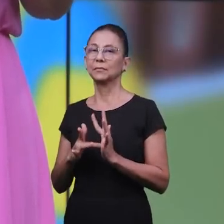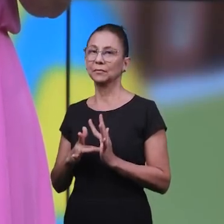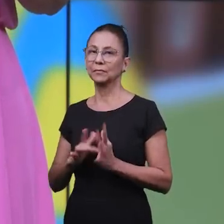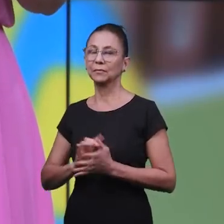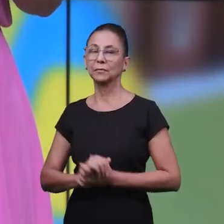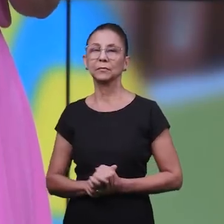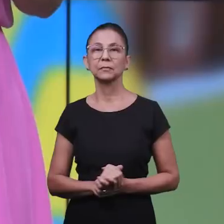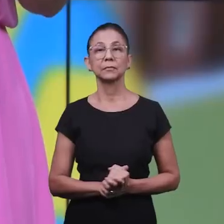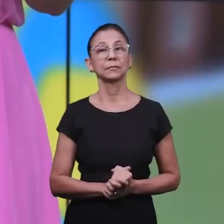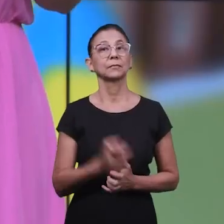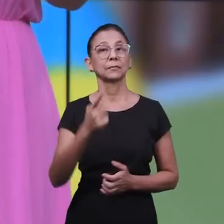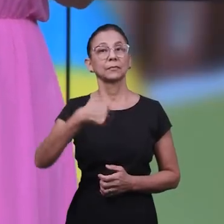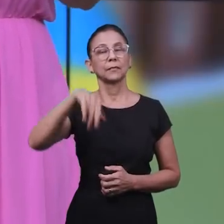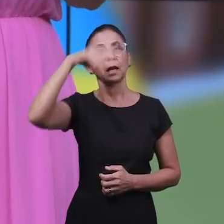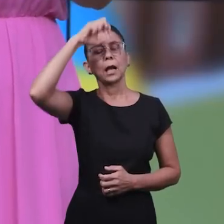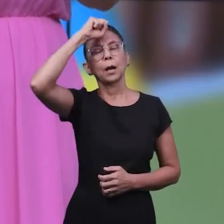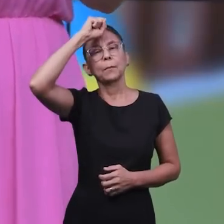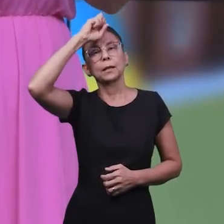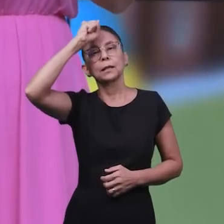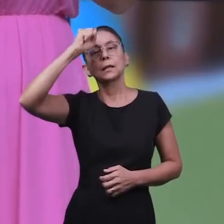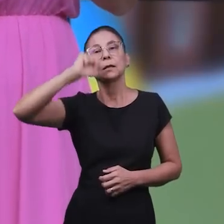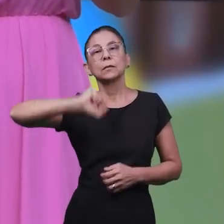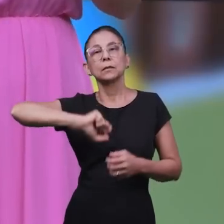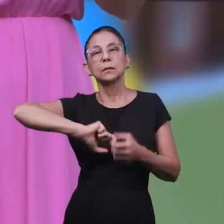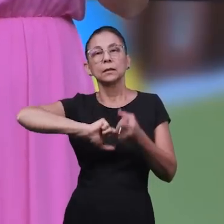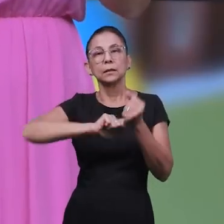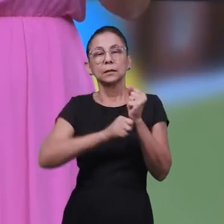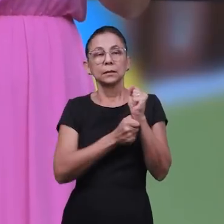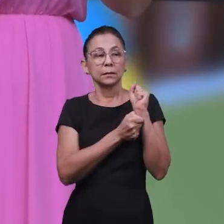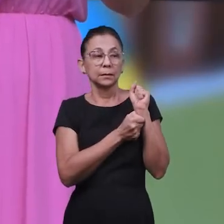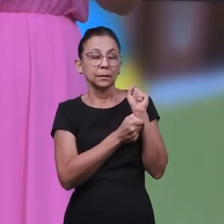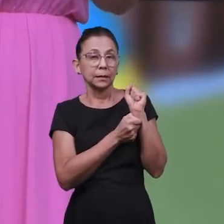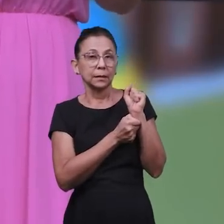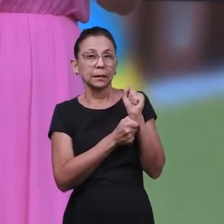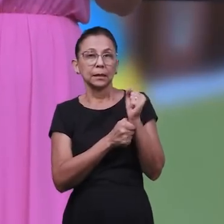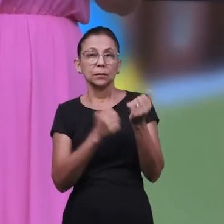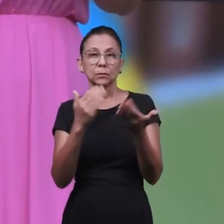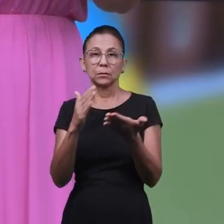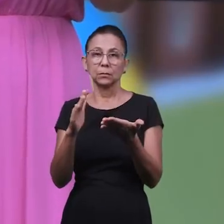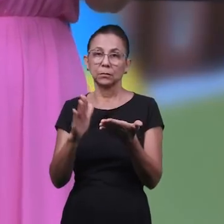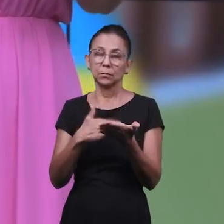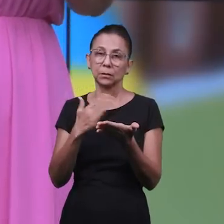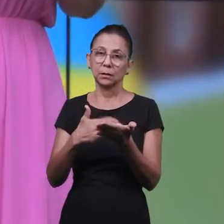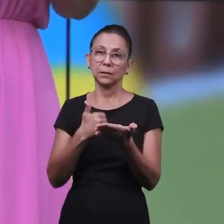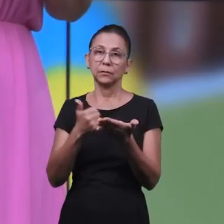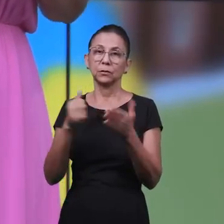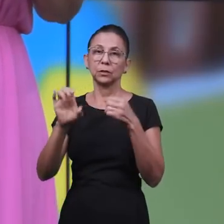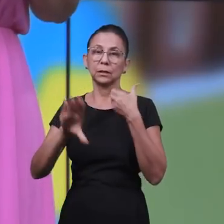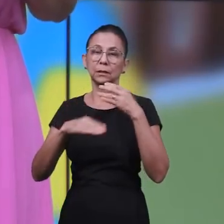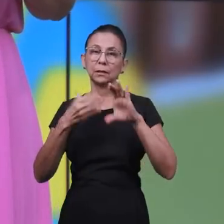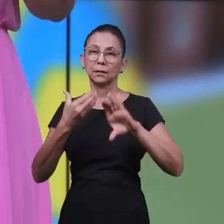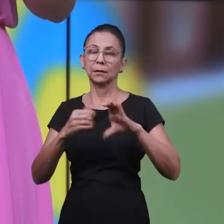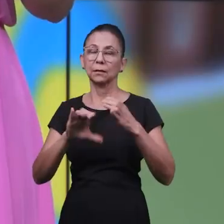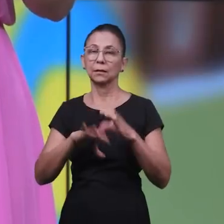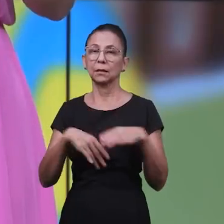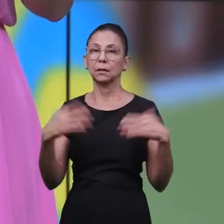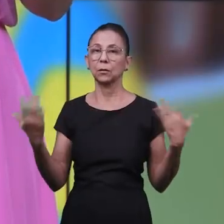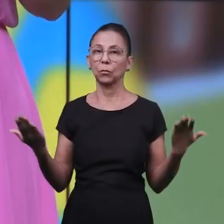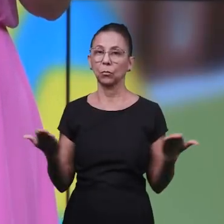Jesus. Estamos aprendendo sobre os segredos do livro de Cantares e na aula de hoje